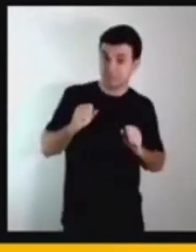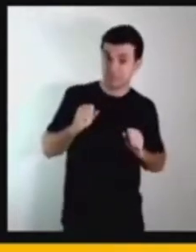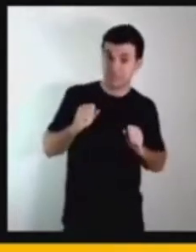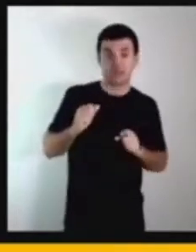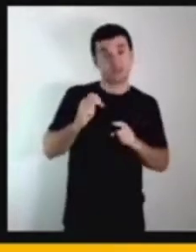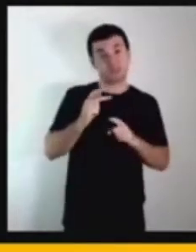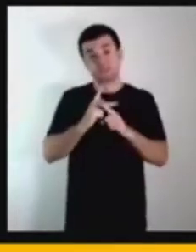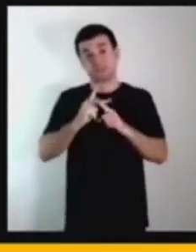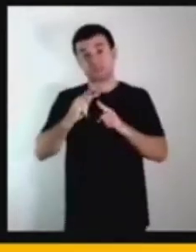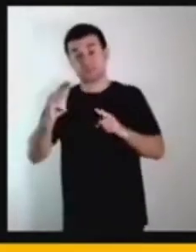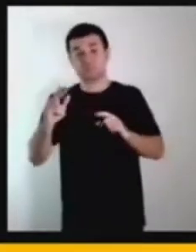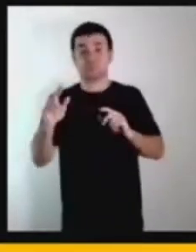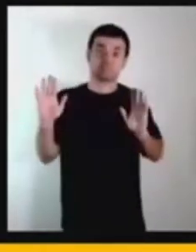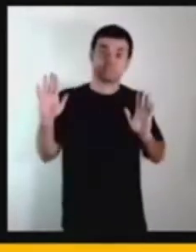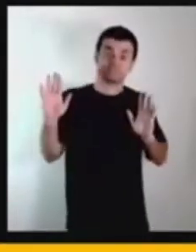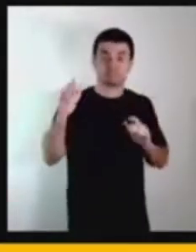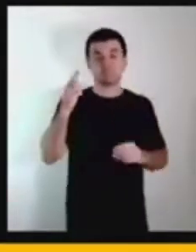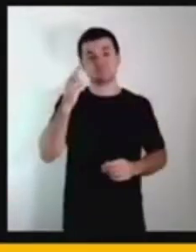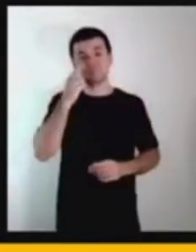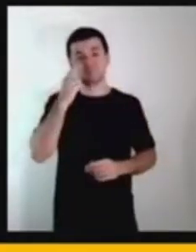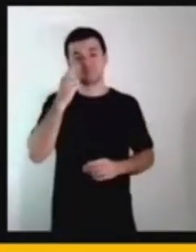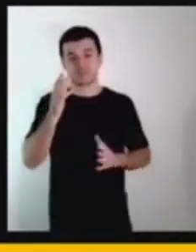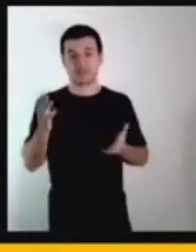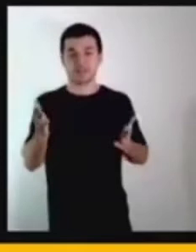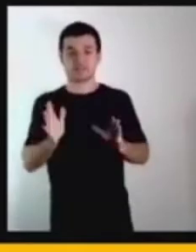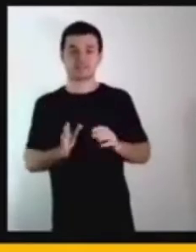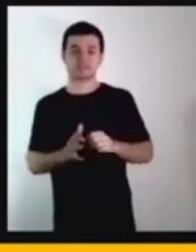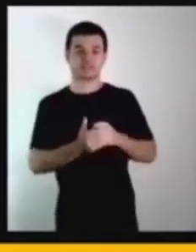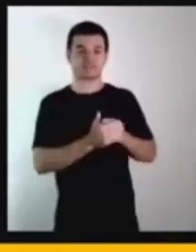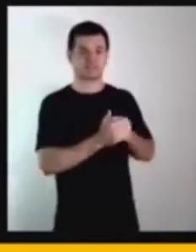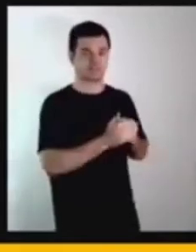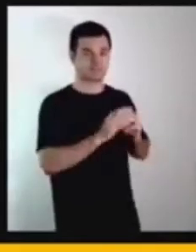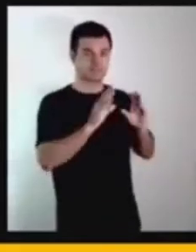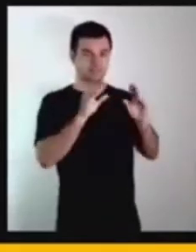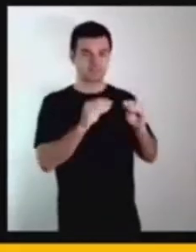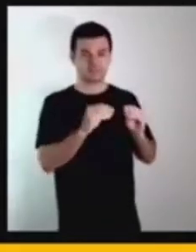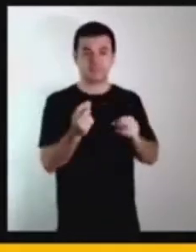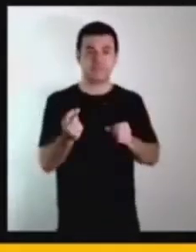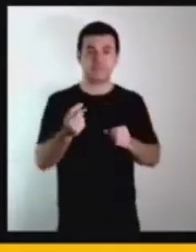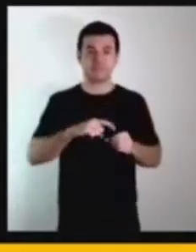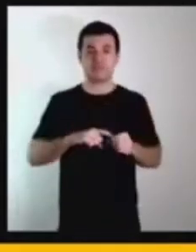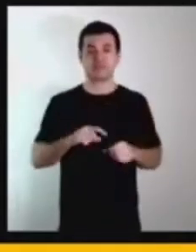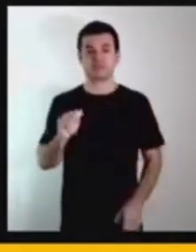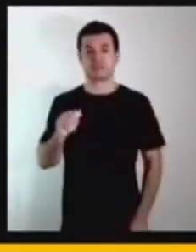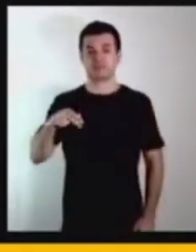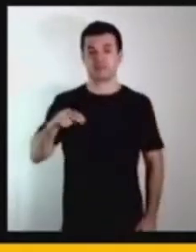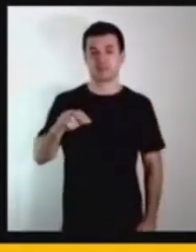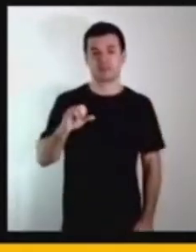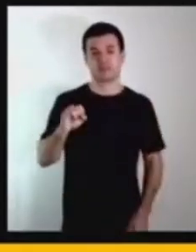hoje? Ai, meu Deus! Se esconde aí agora que eu vou voltar com a Anne. Obrigada.